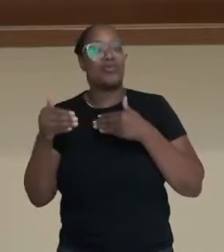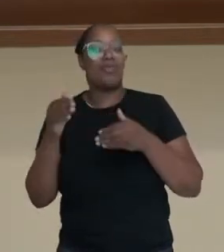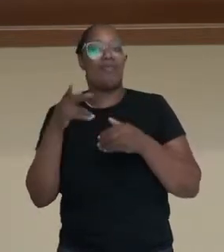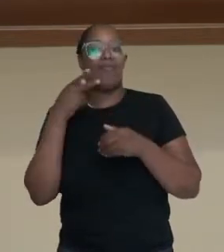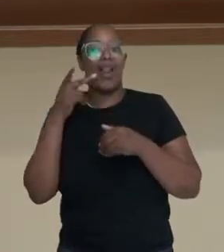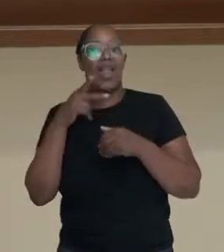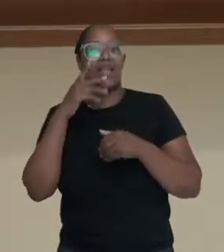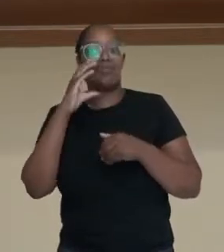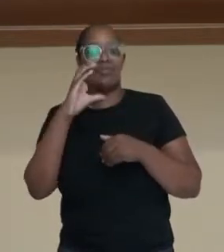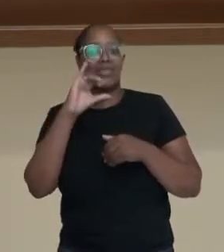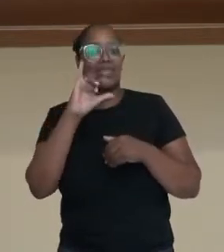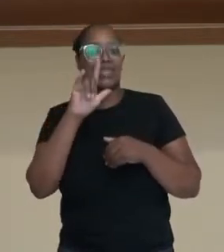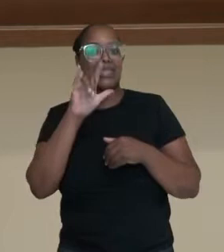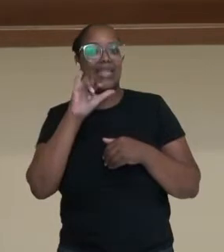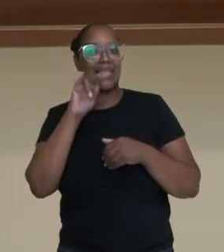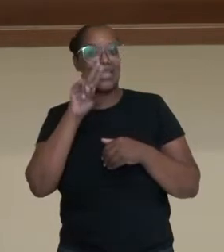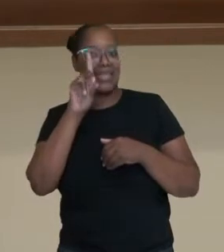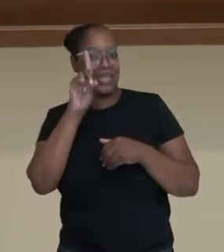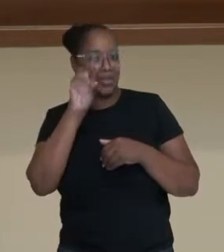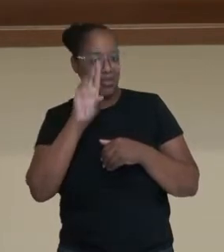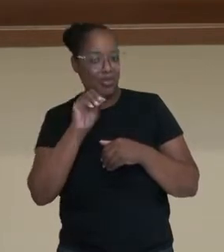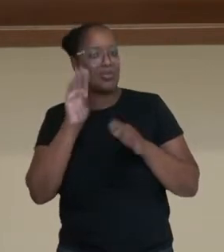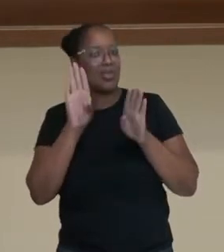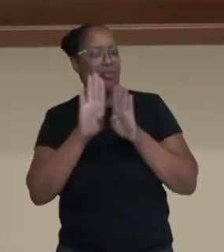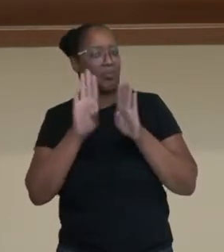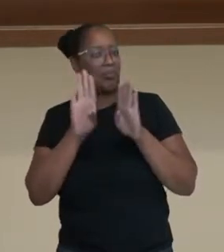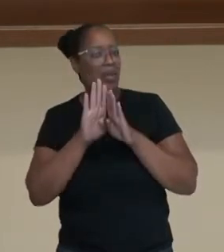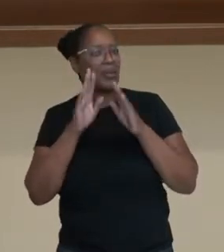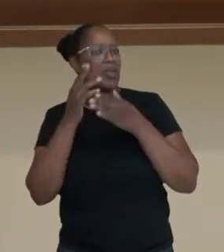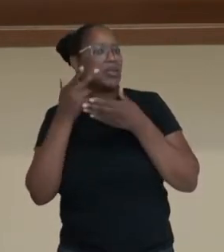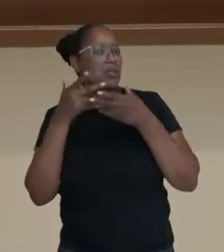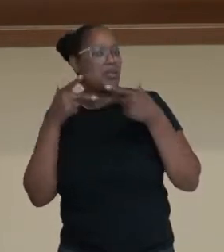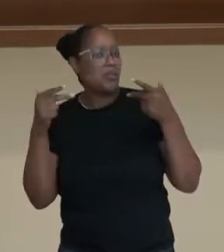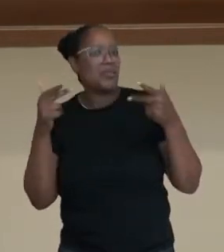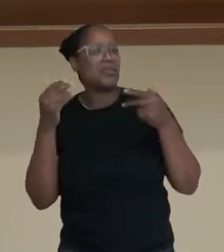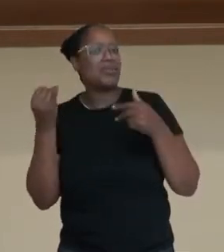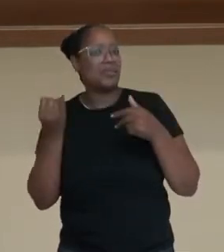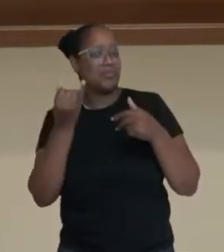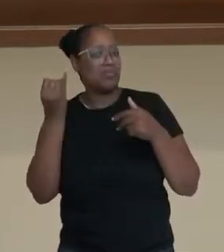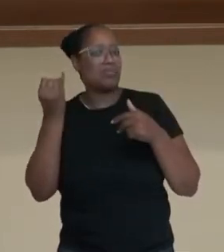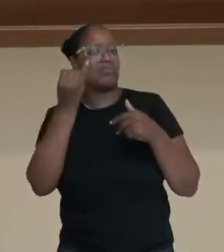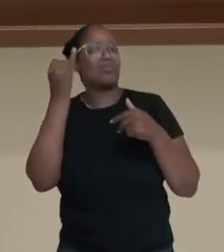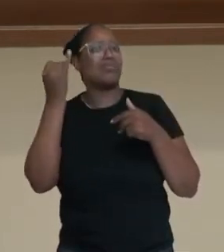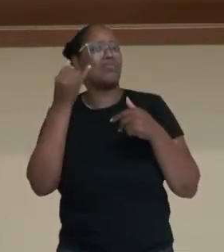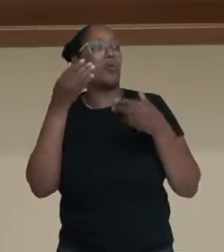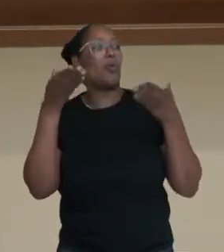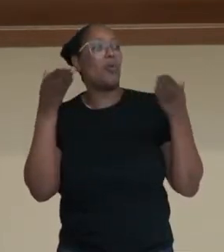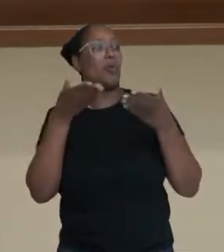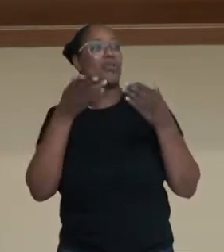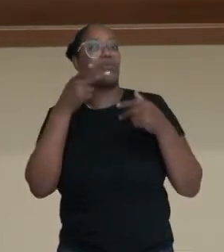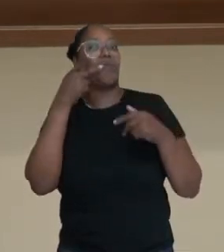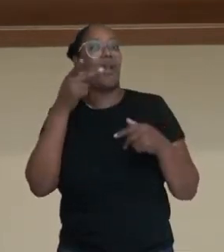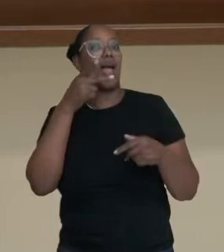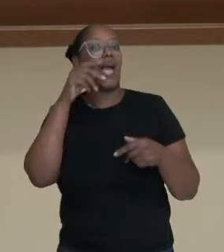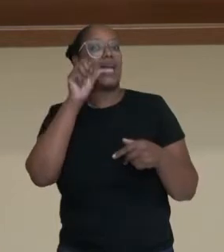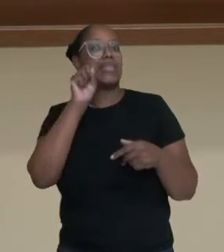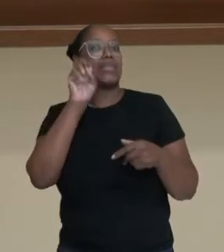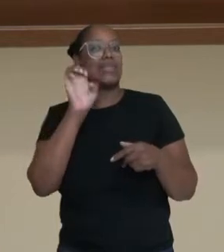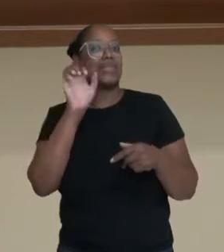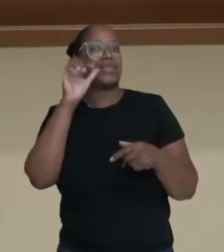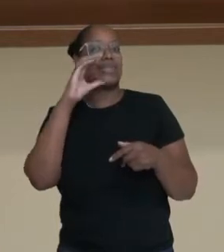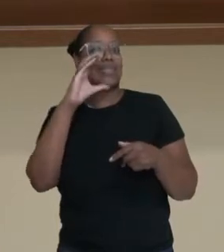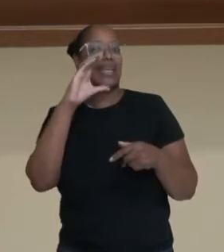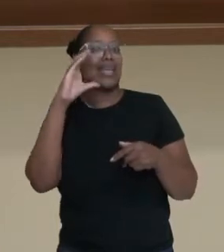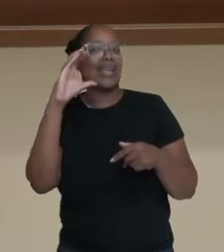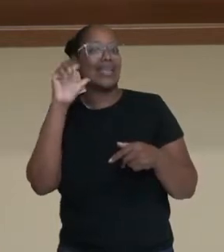das propriedades que tem o cilindro, mas vamos destacar agora sobre o que a gente chama da secção